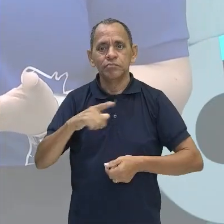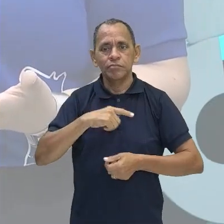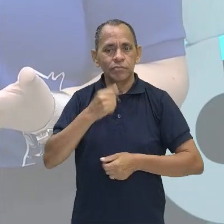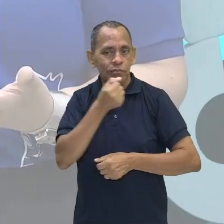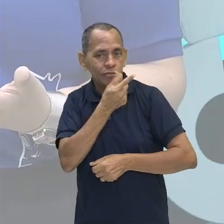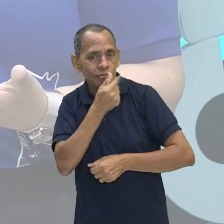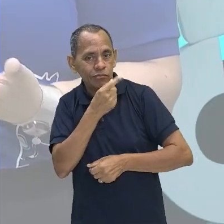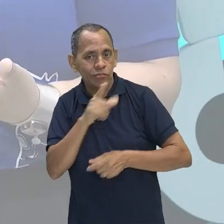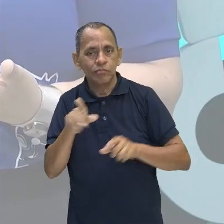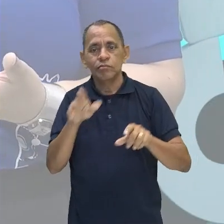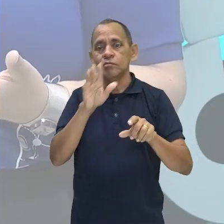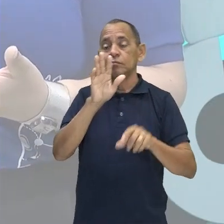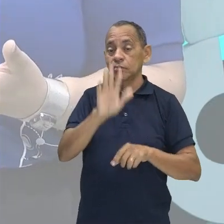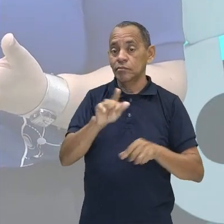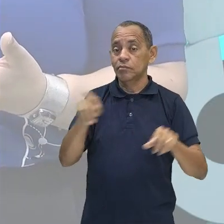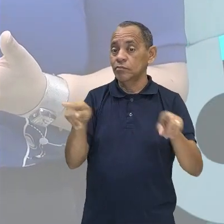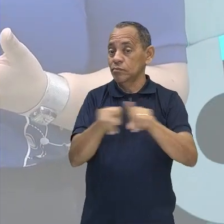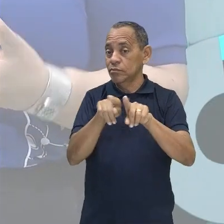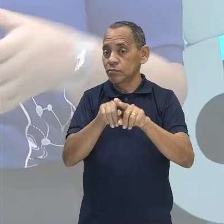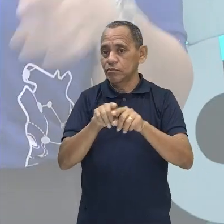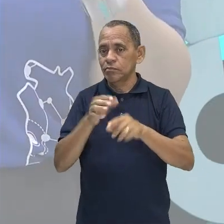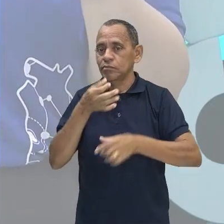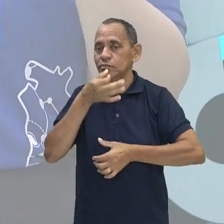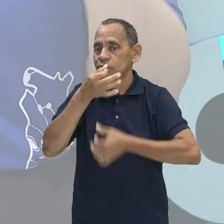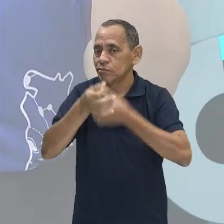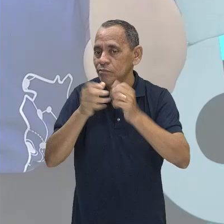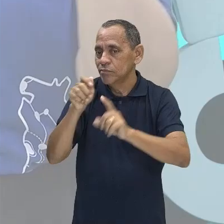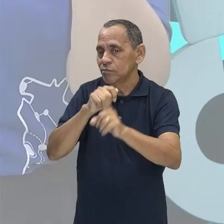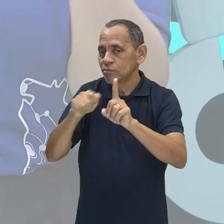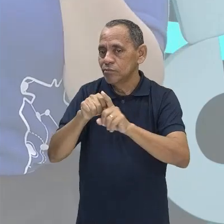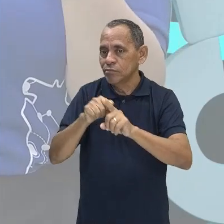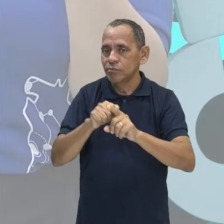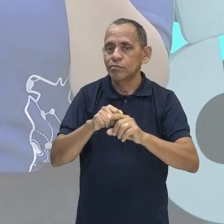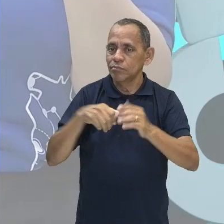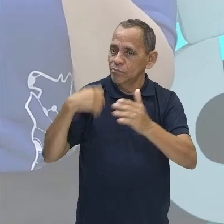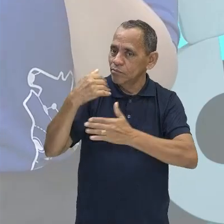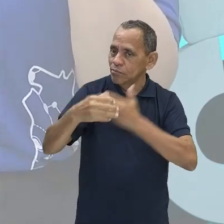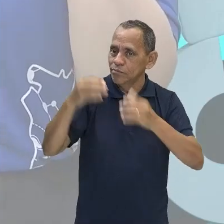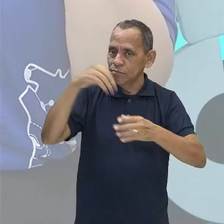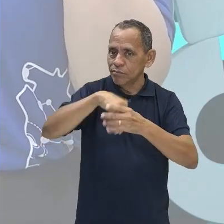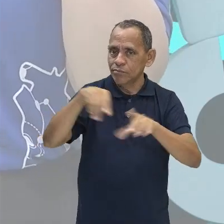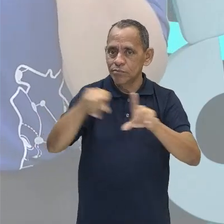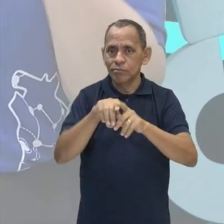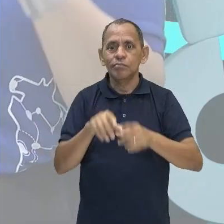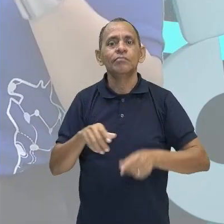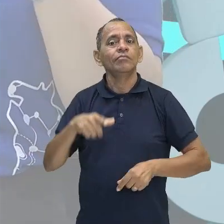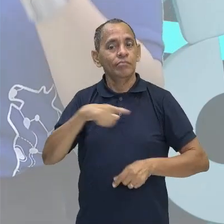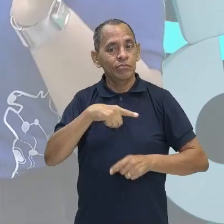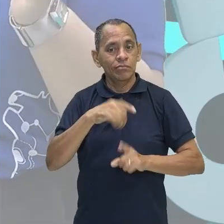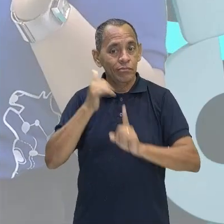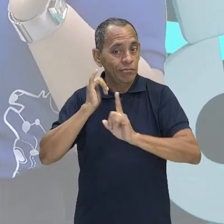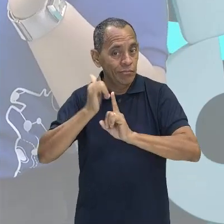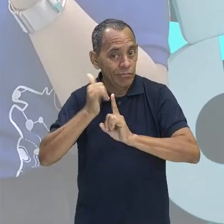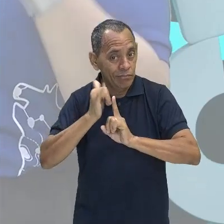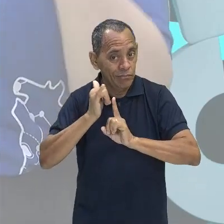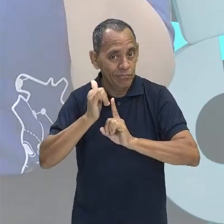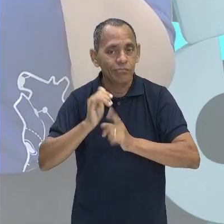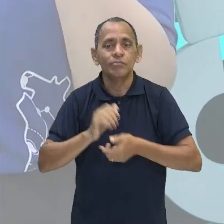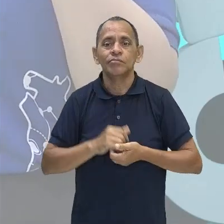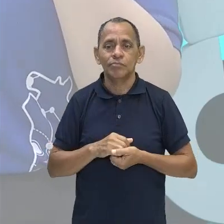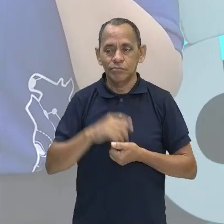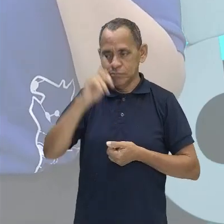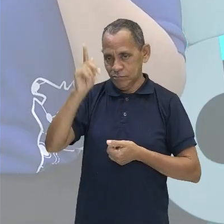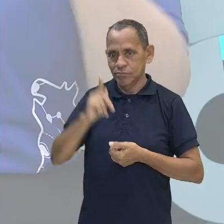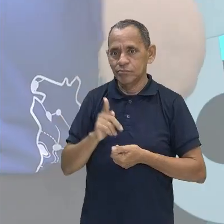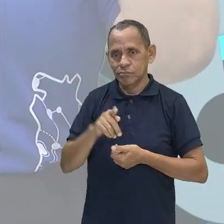também crítica social dos processos de uma tirinha. Tem narratividade, ou seja, conta-se uma história,